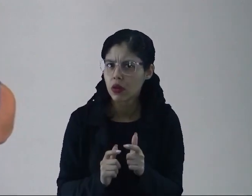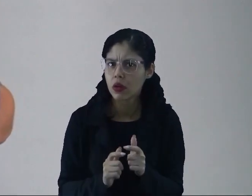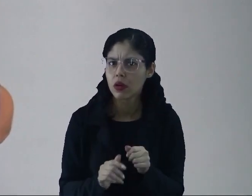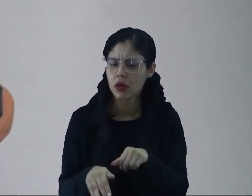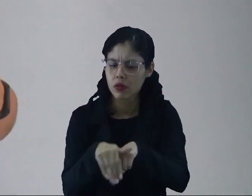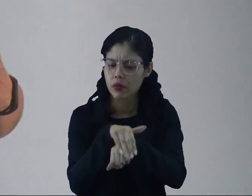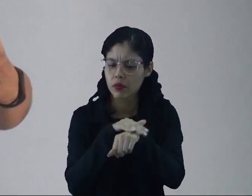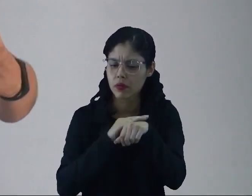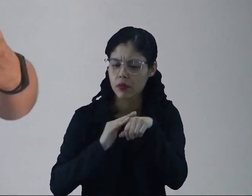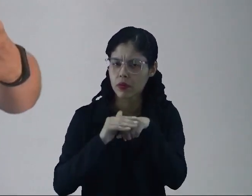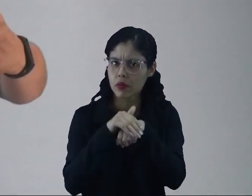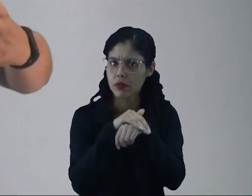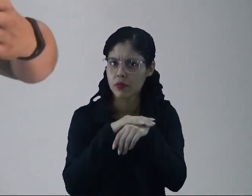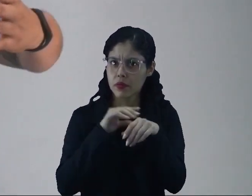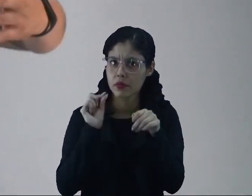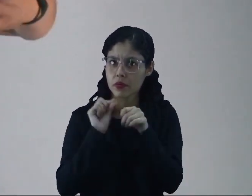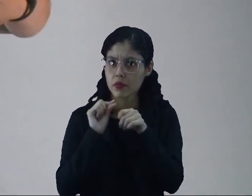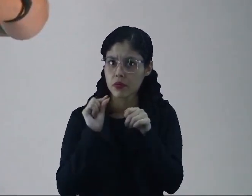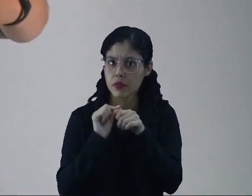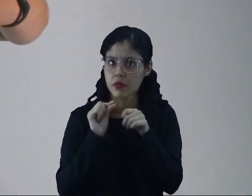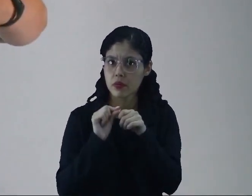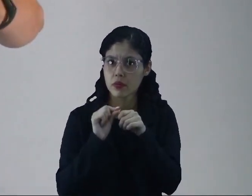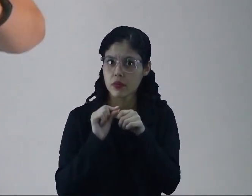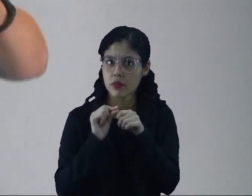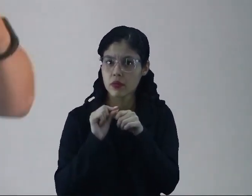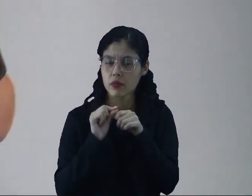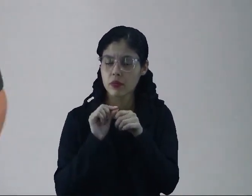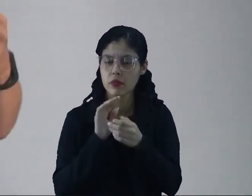membrana plasmática ela vai formar